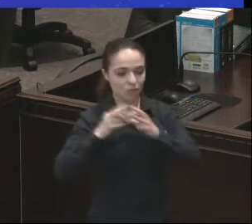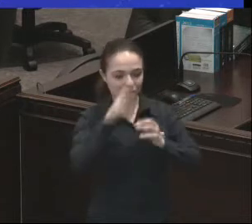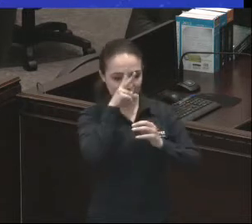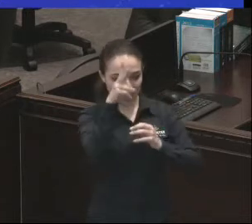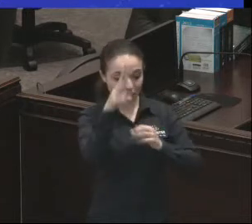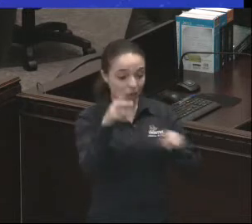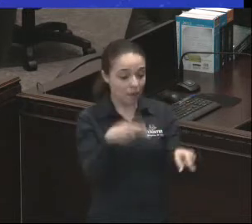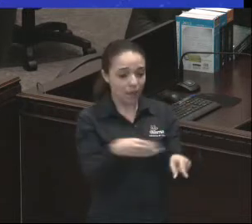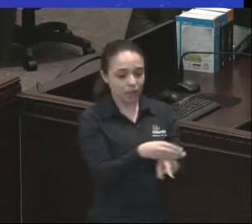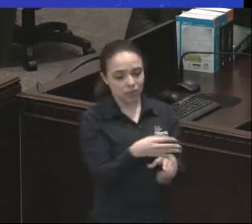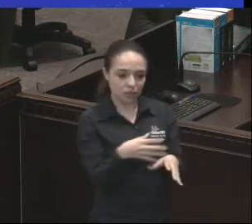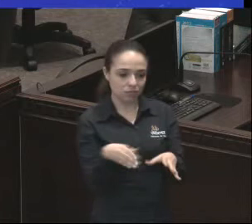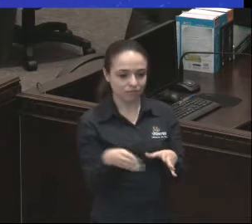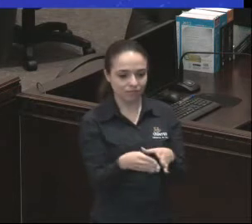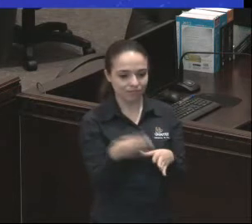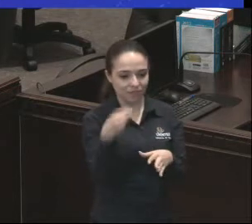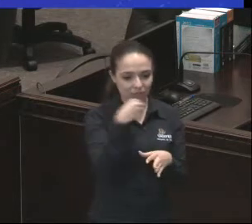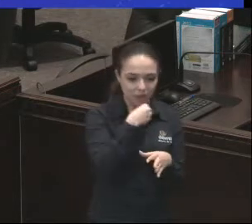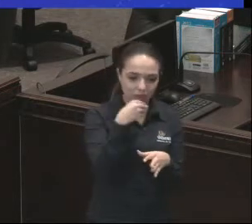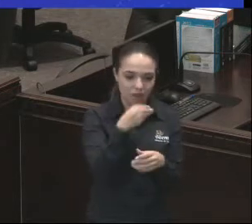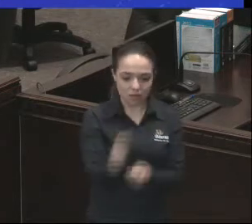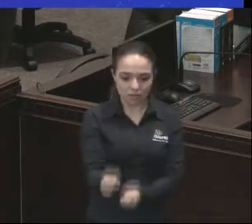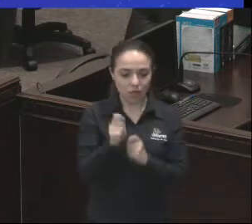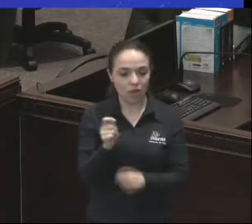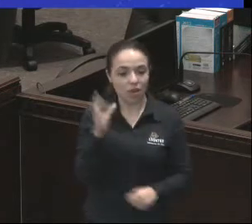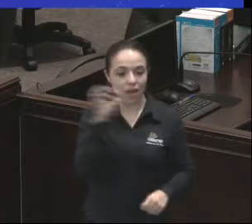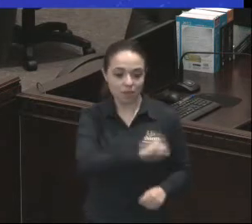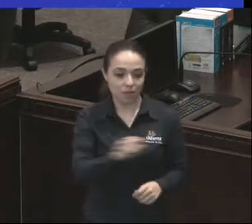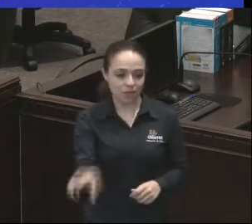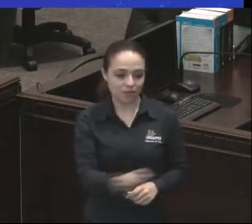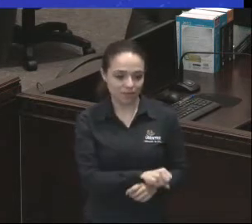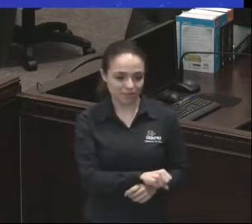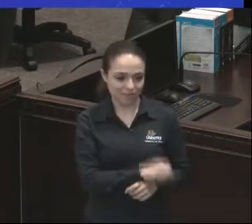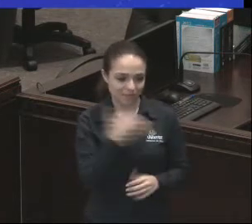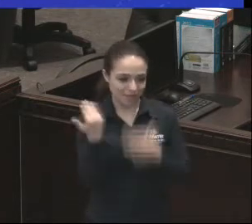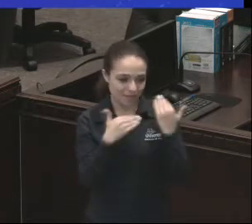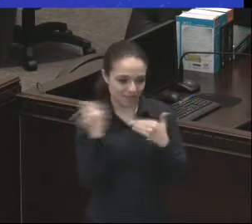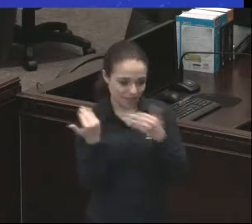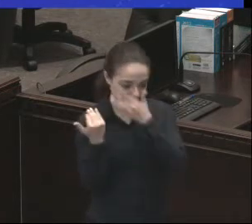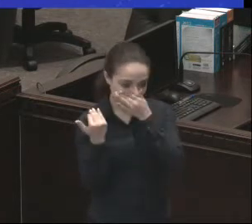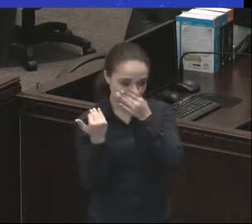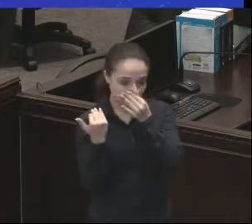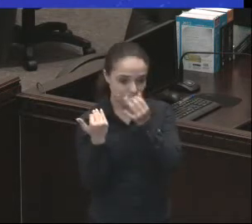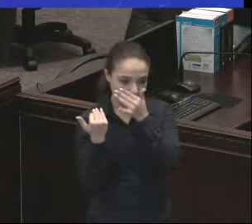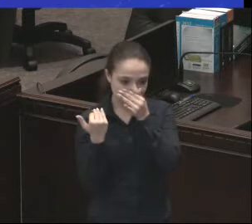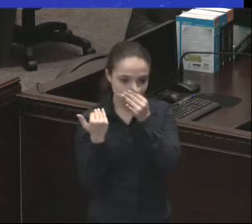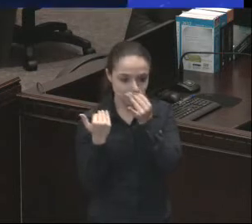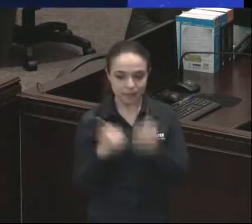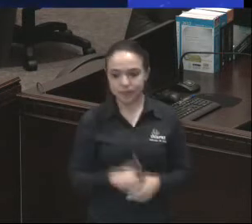dos peixes e eles ficam então mais fácil de ser capturado pela presa, por exemplo. Pelo predador,